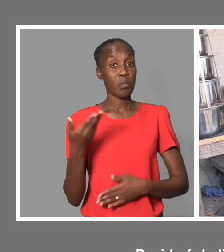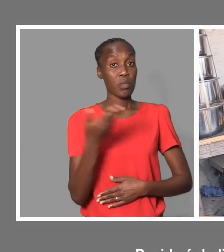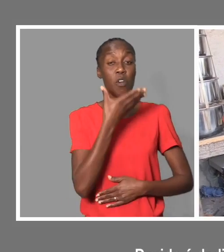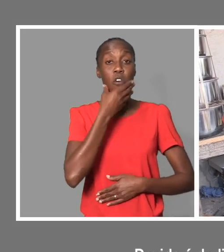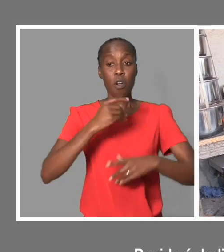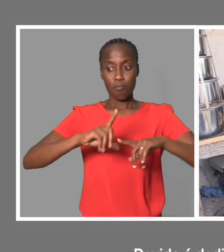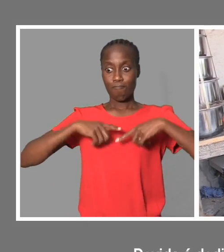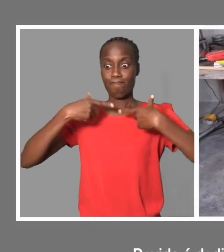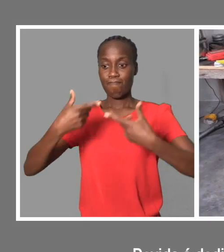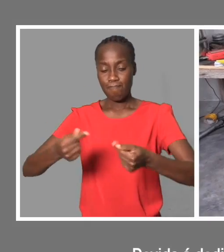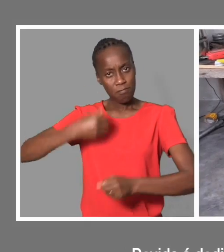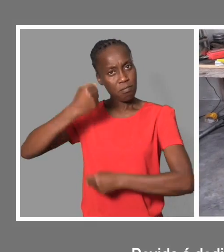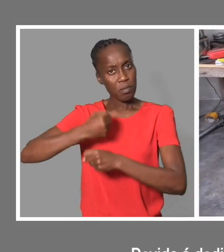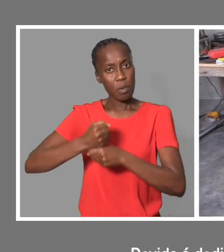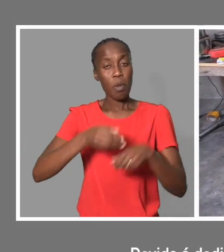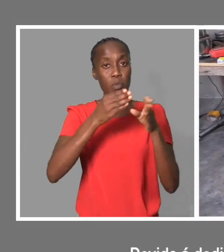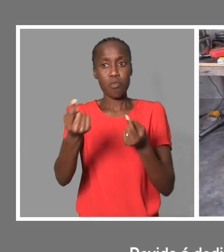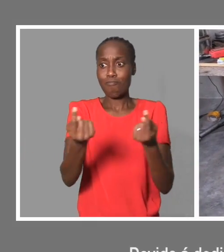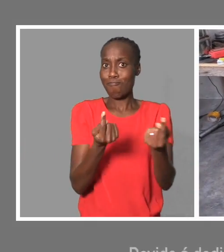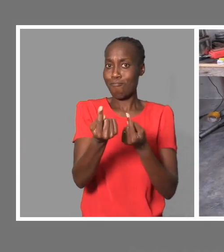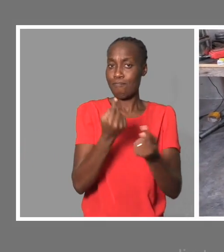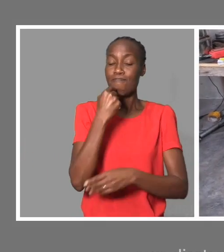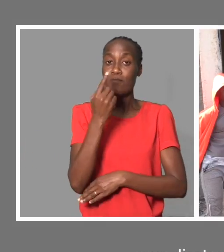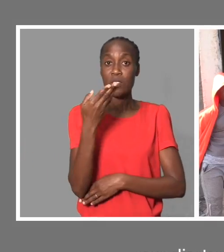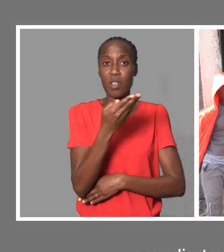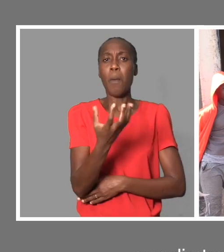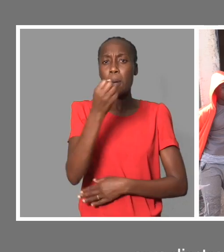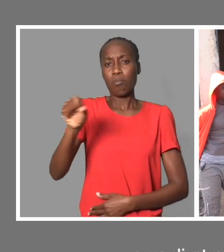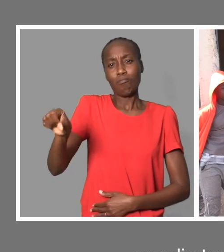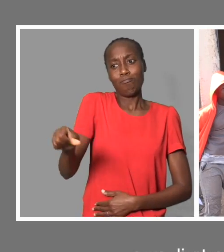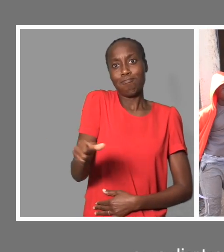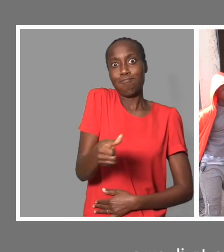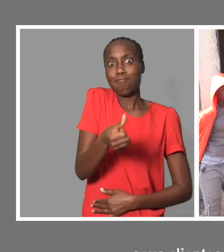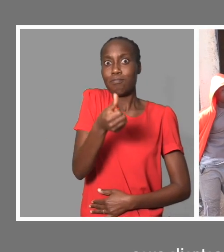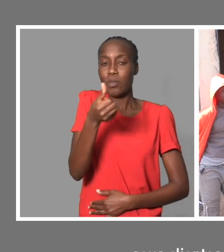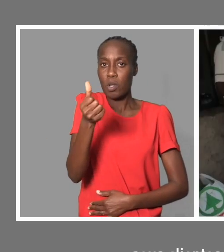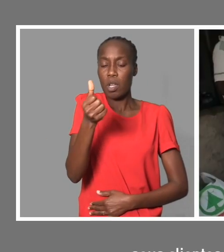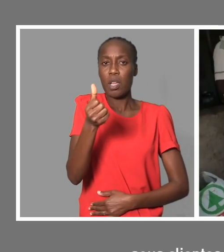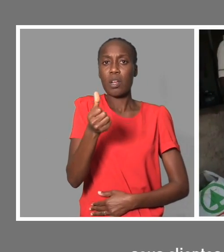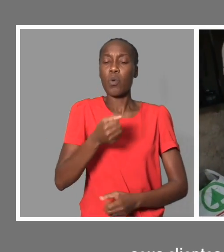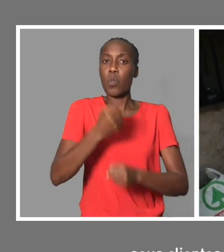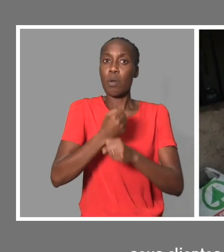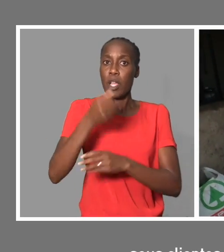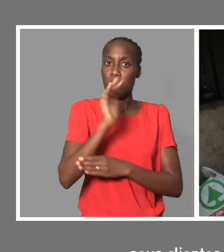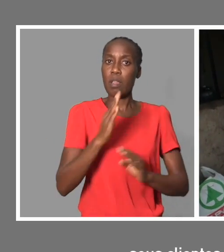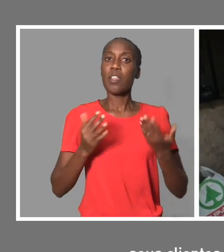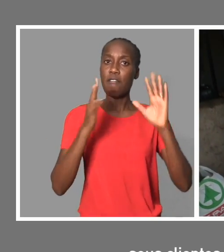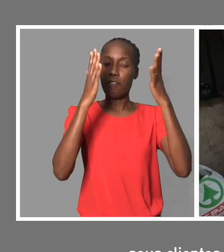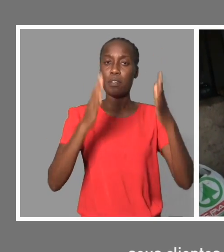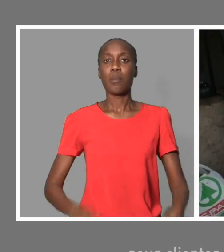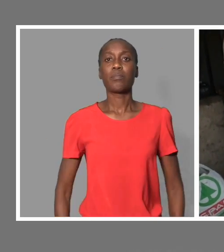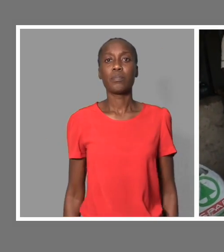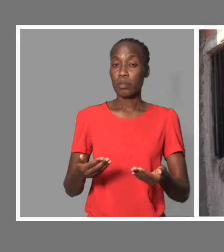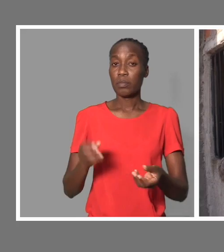Devido à dedicação de Arthur ao trabalho, seus clientes acreditam na melhoria de suas condições de trabalho